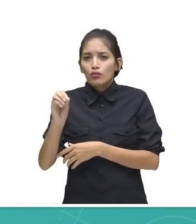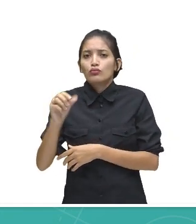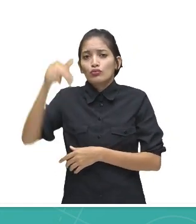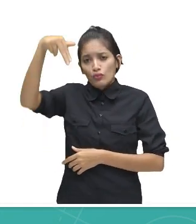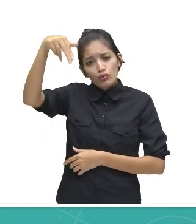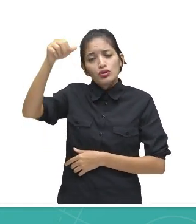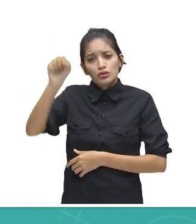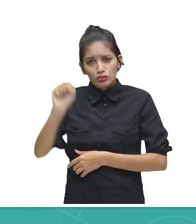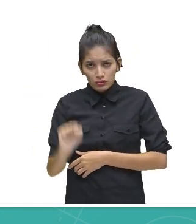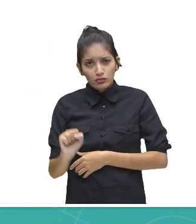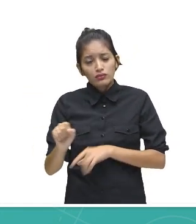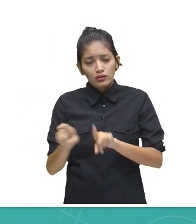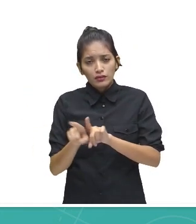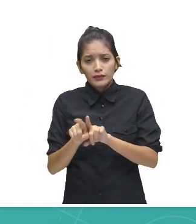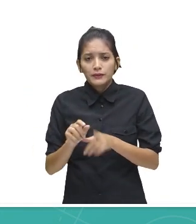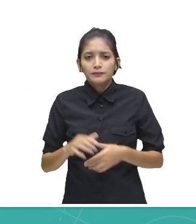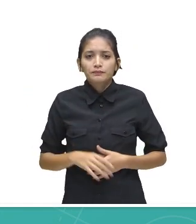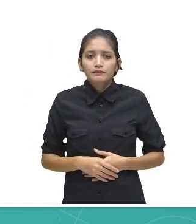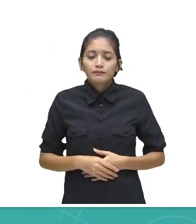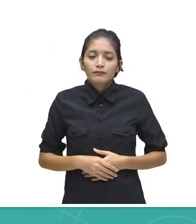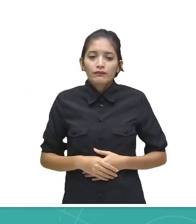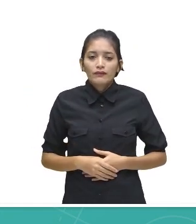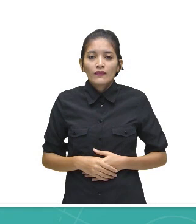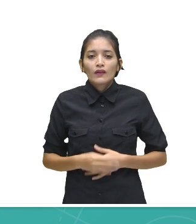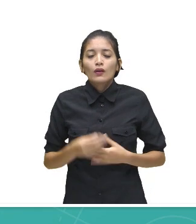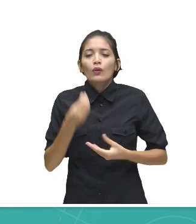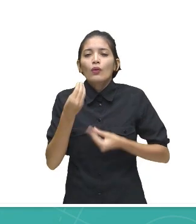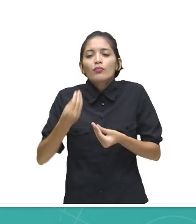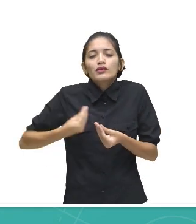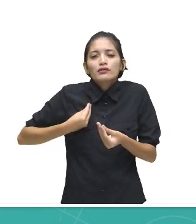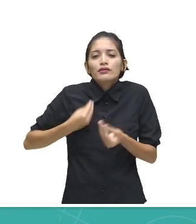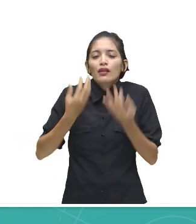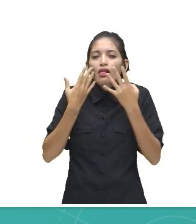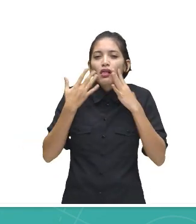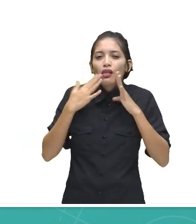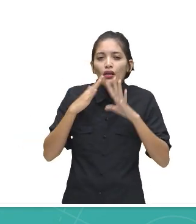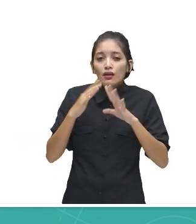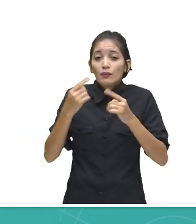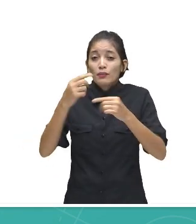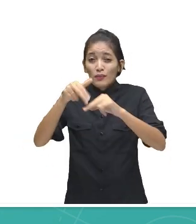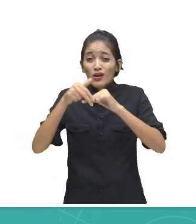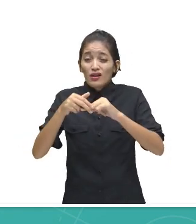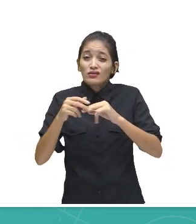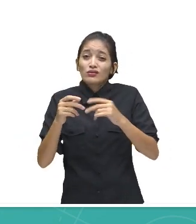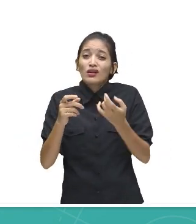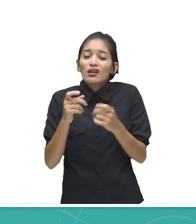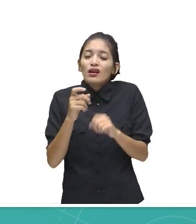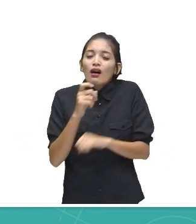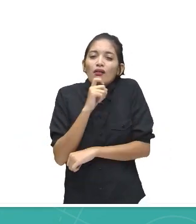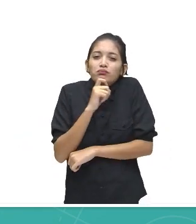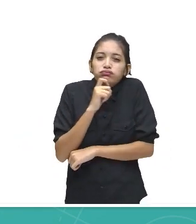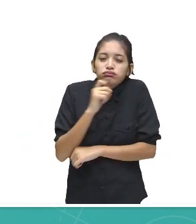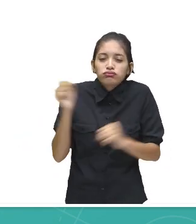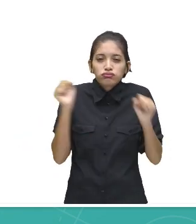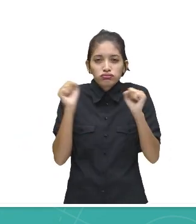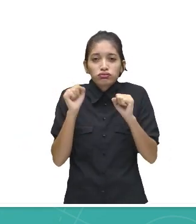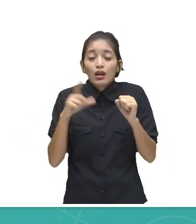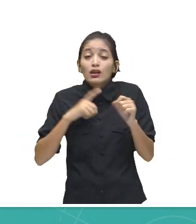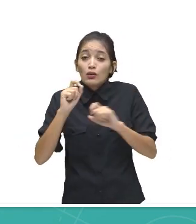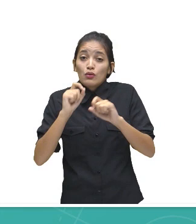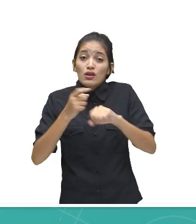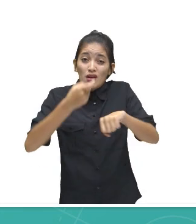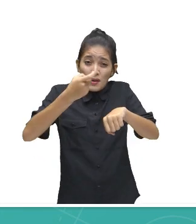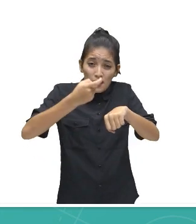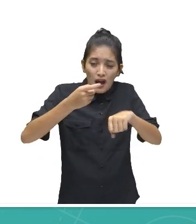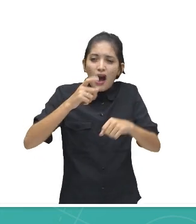né? Condições naturais adversas devido ao quê? Ao frio. Se é muito frio, acumula gelo, né?